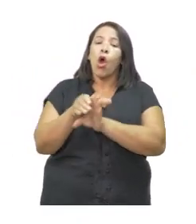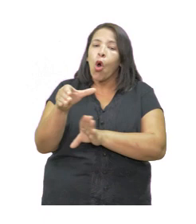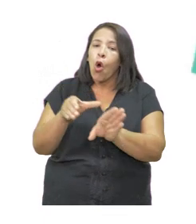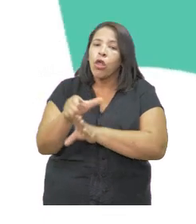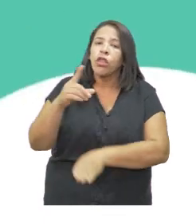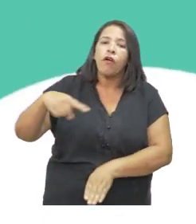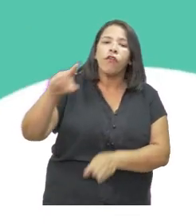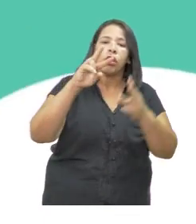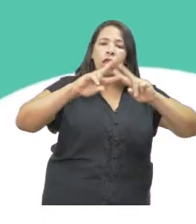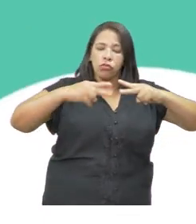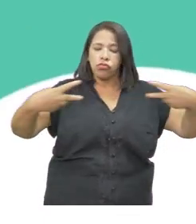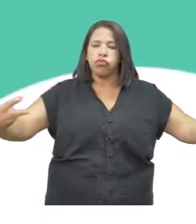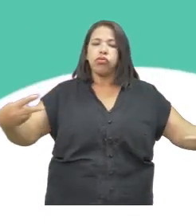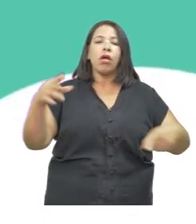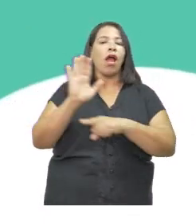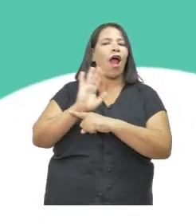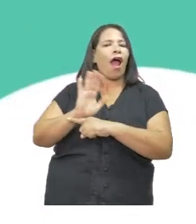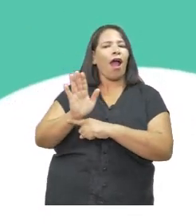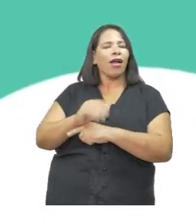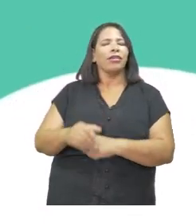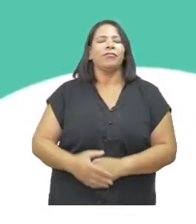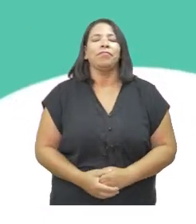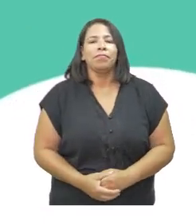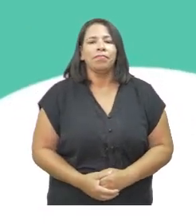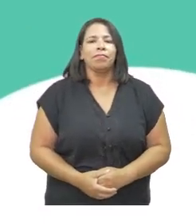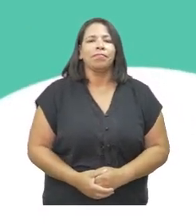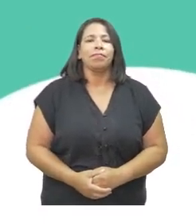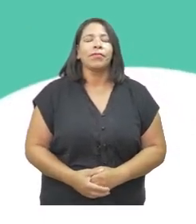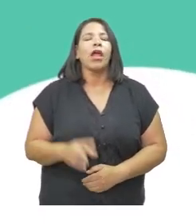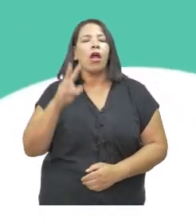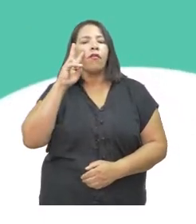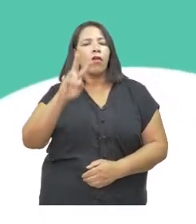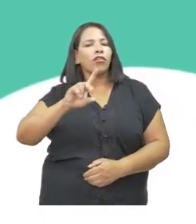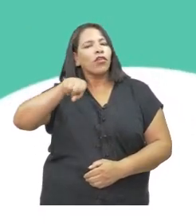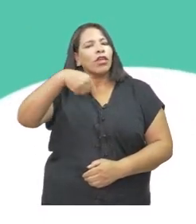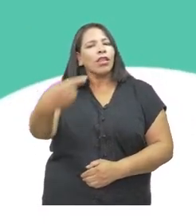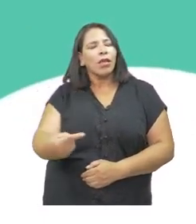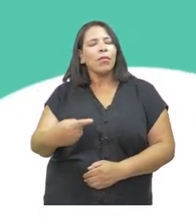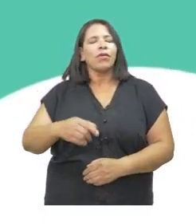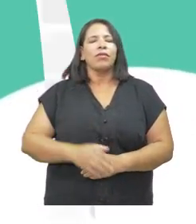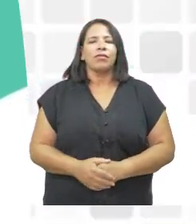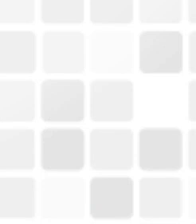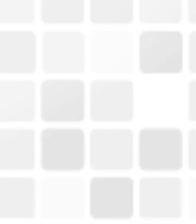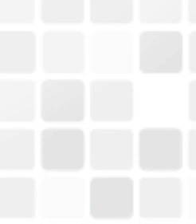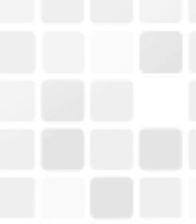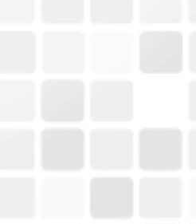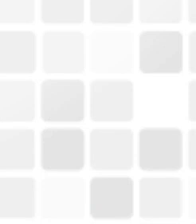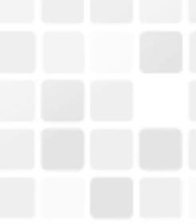navegação nos links disponíveis na descrição do vídeo. Vejo você no próximo vídeo.